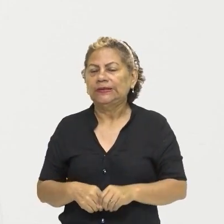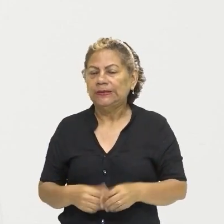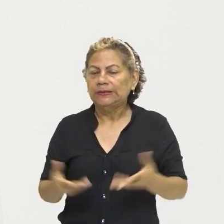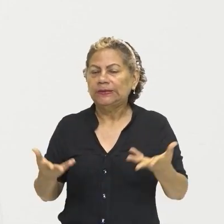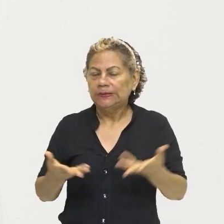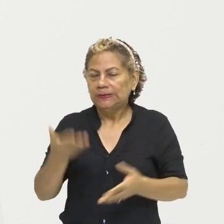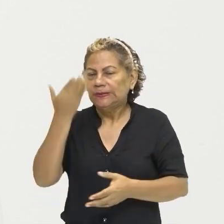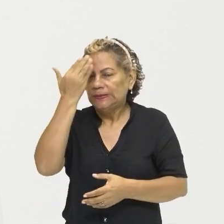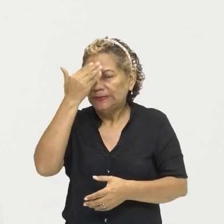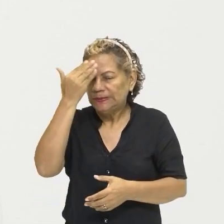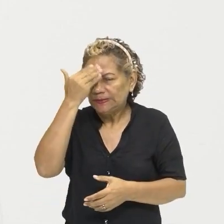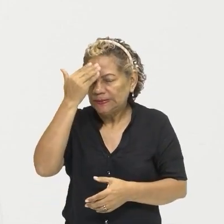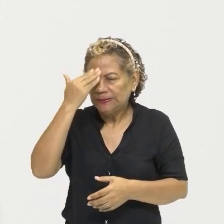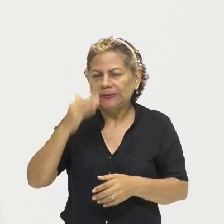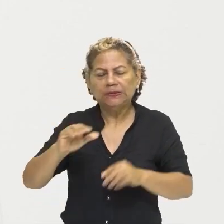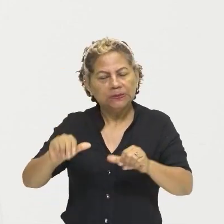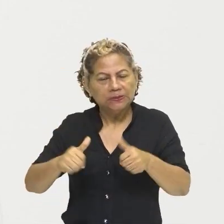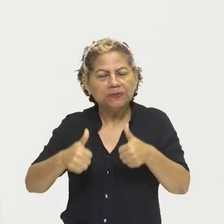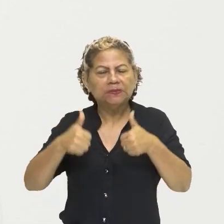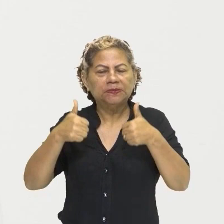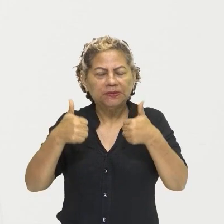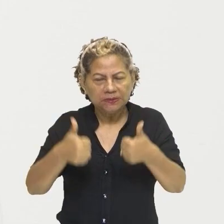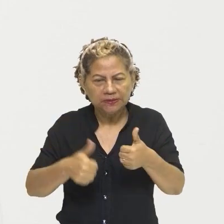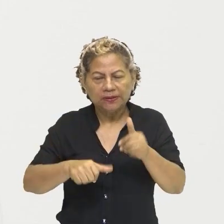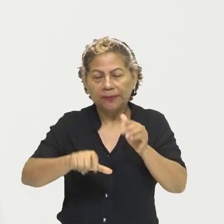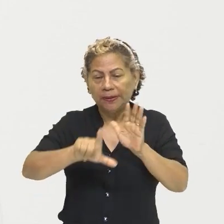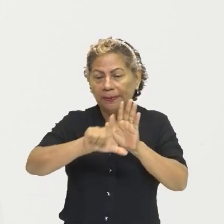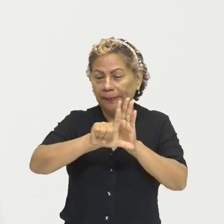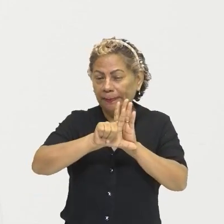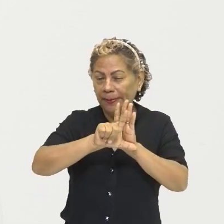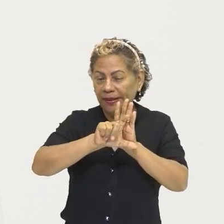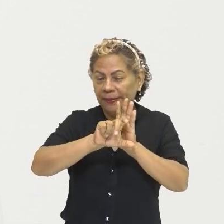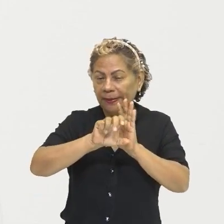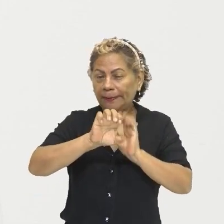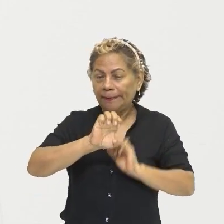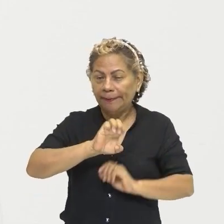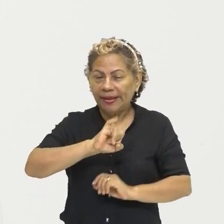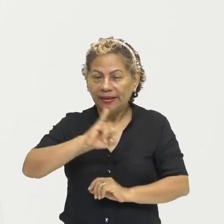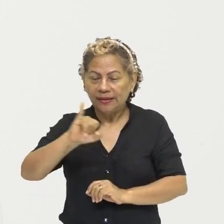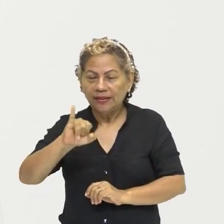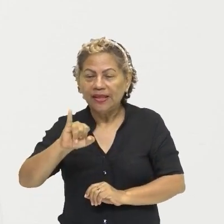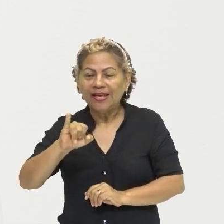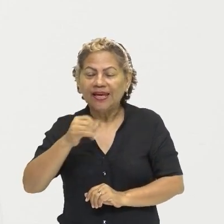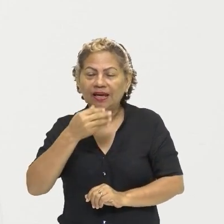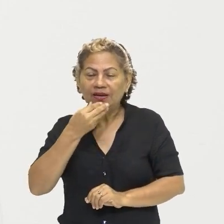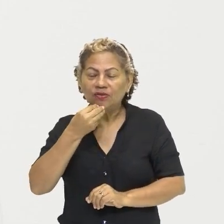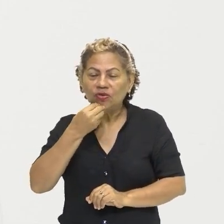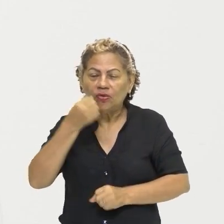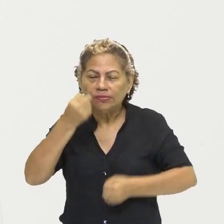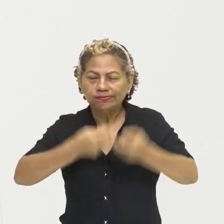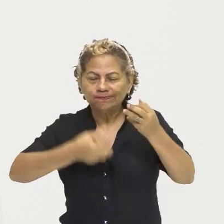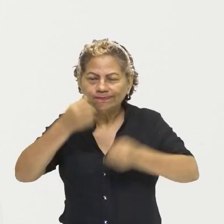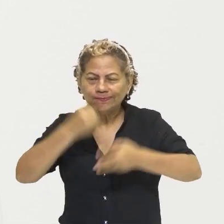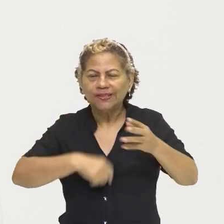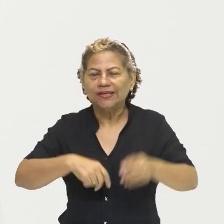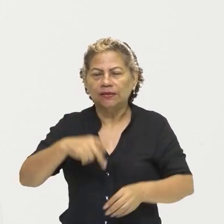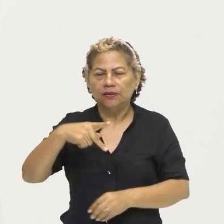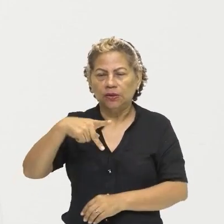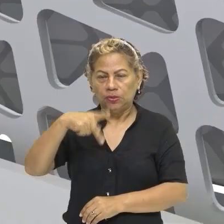que é a nossa primeira lei de Kepler. Os planetas descrevem